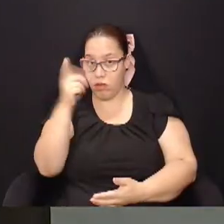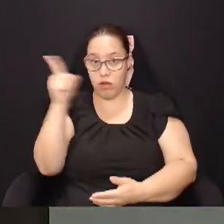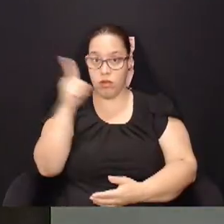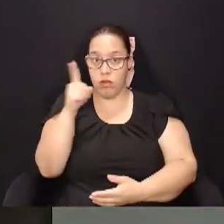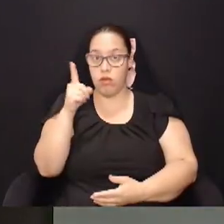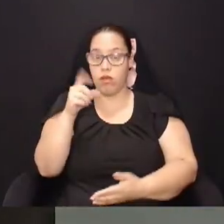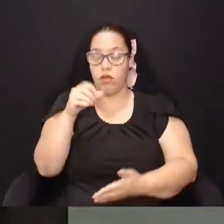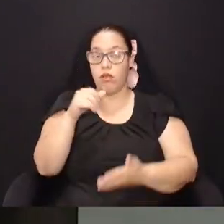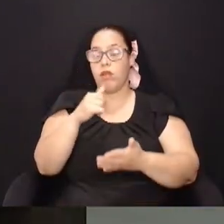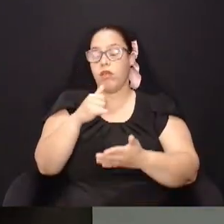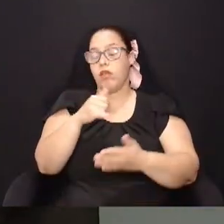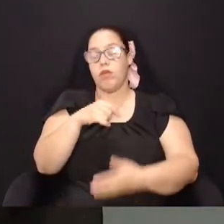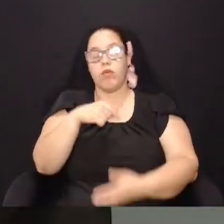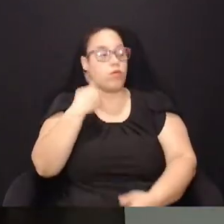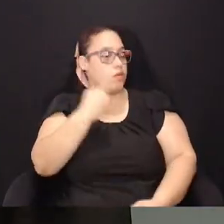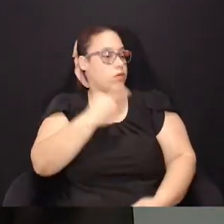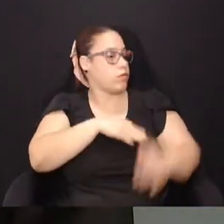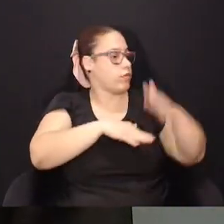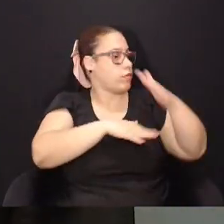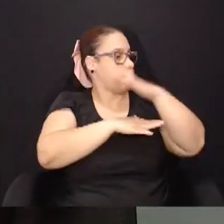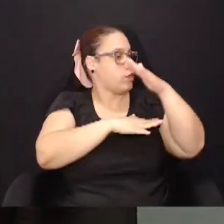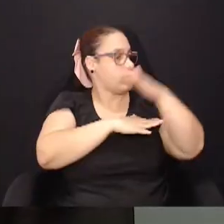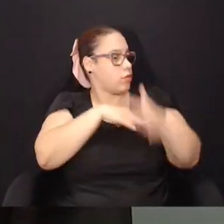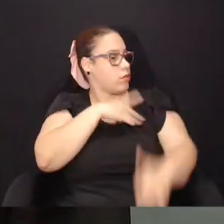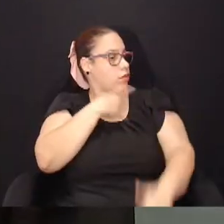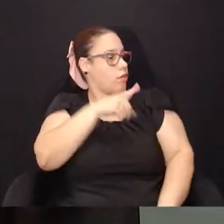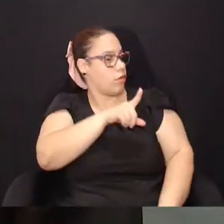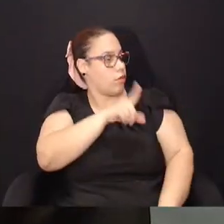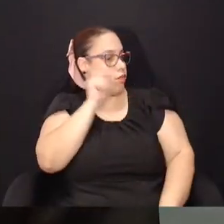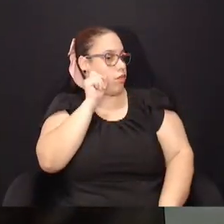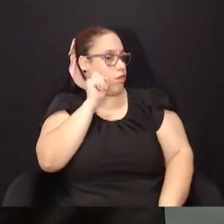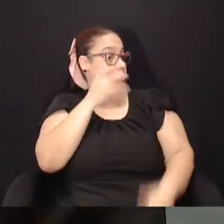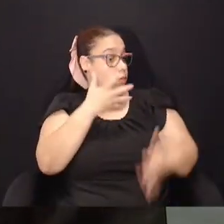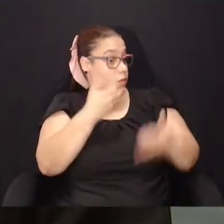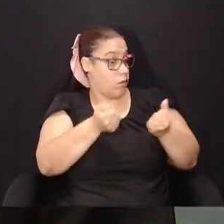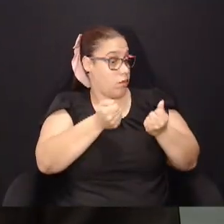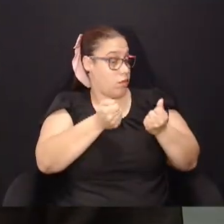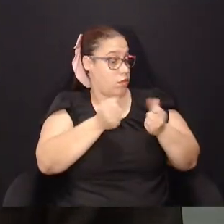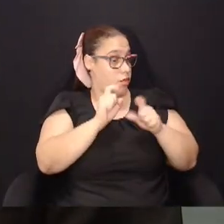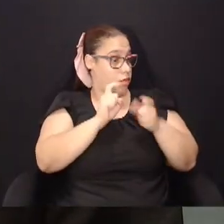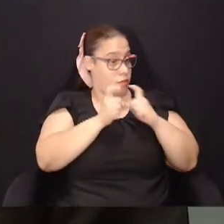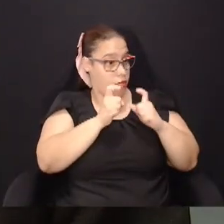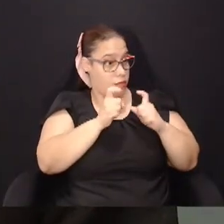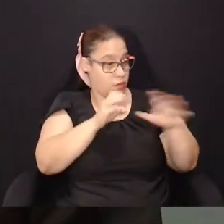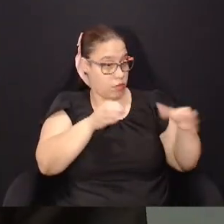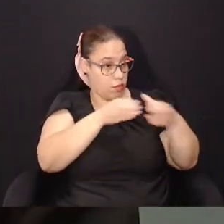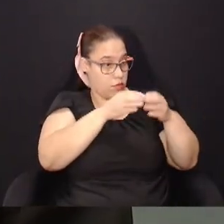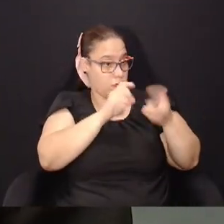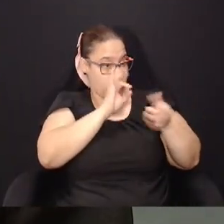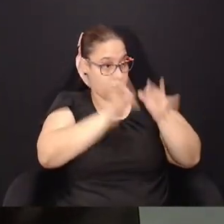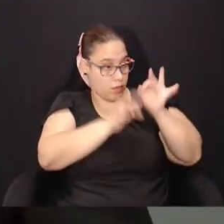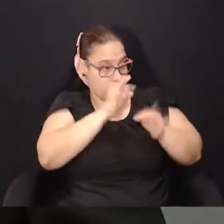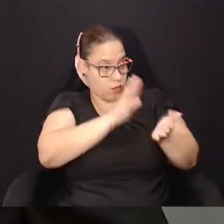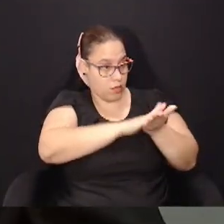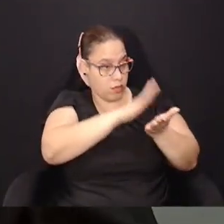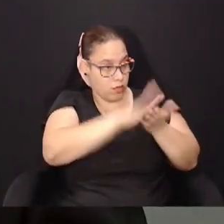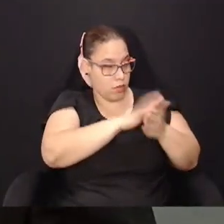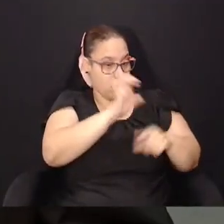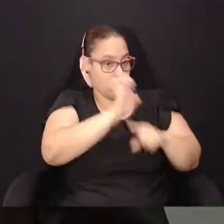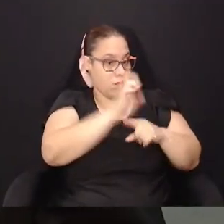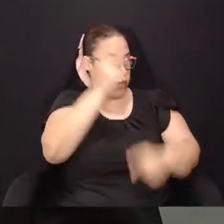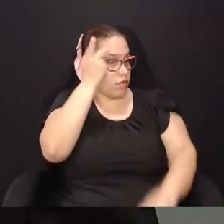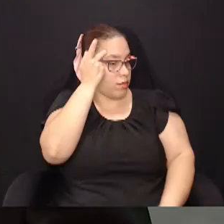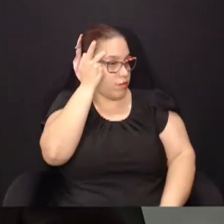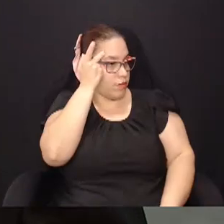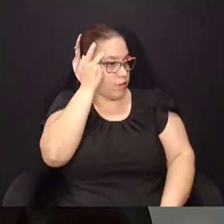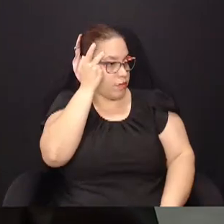Câmara de Campinas ser escolhida para recepcionar essa sessão de julgamento do Tribunal de Contas do Estado de São Paulo de uma